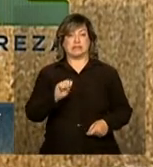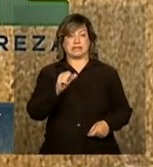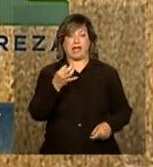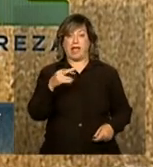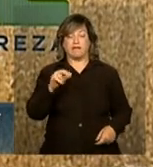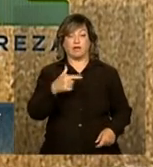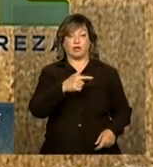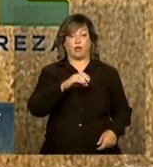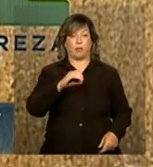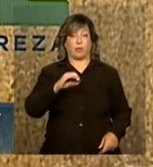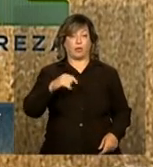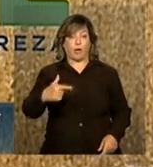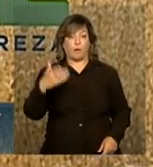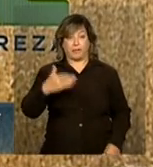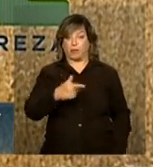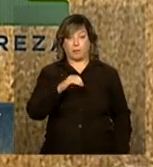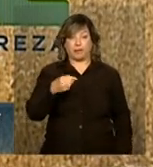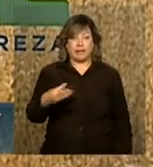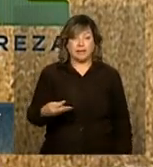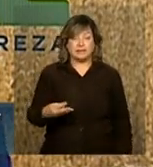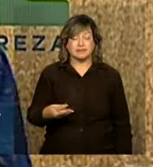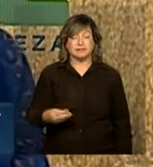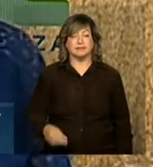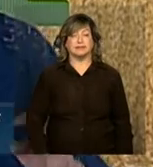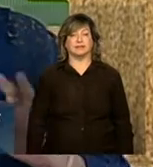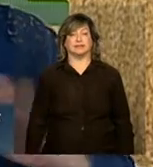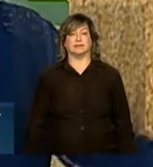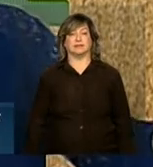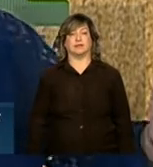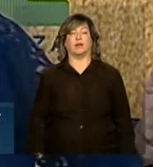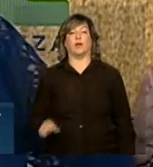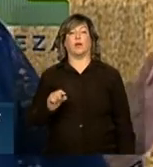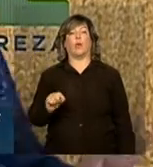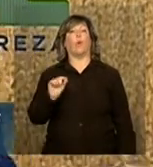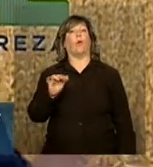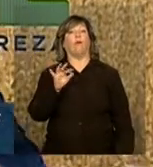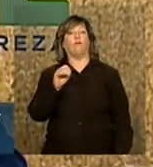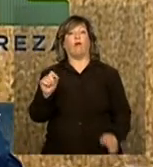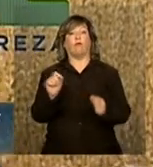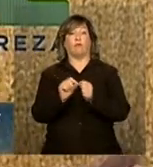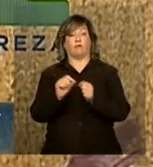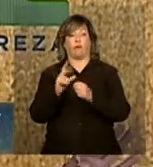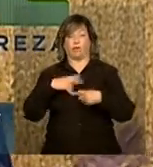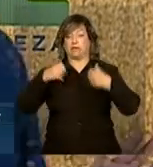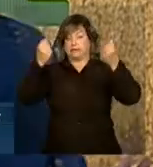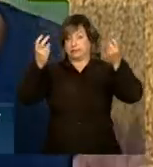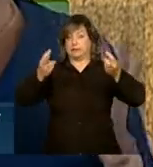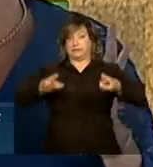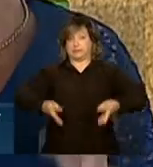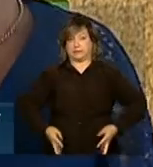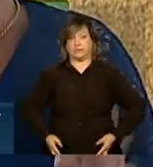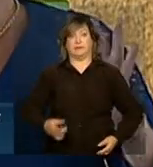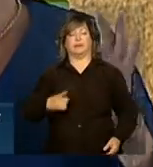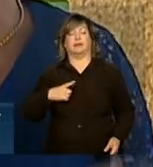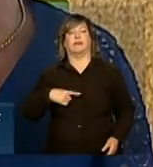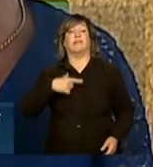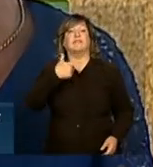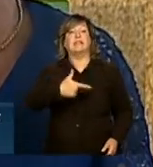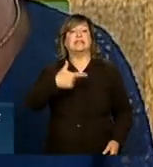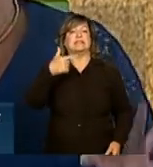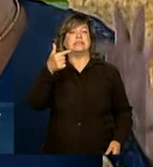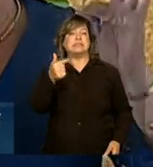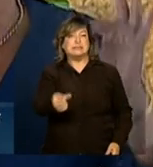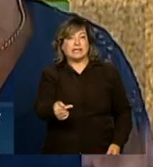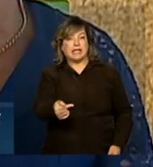de 2002-2003? O que foi realizado, eu vou falar o que foi realizado, foram 27